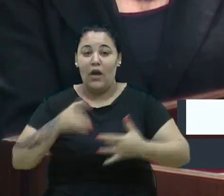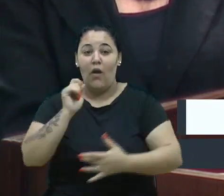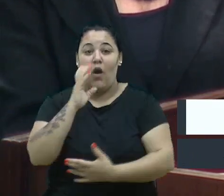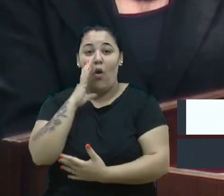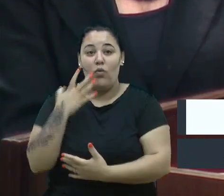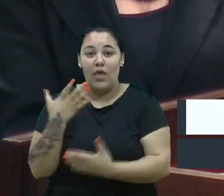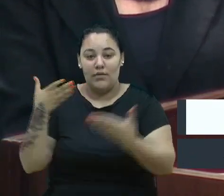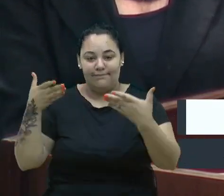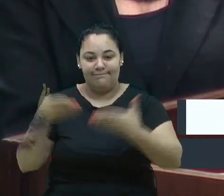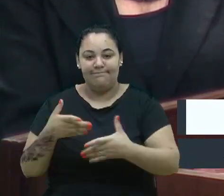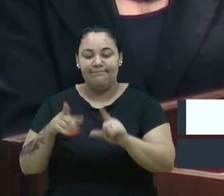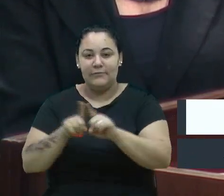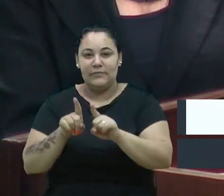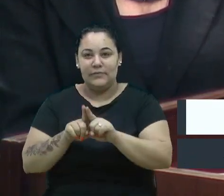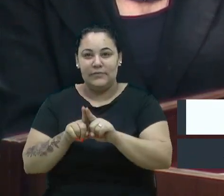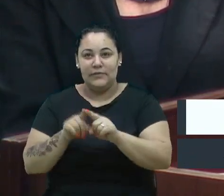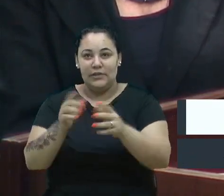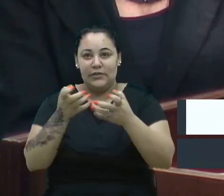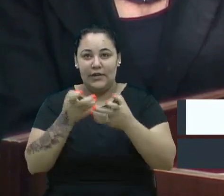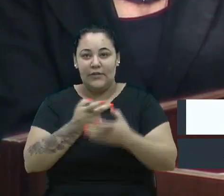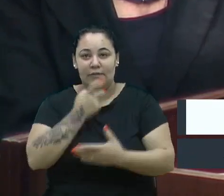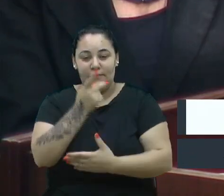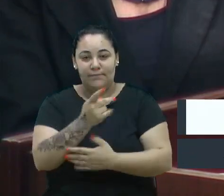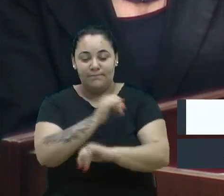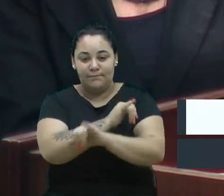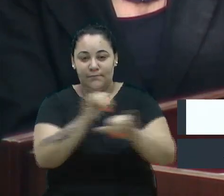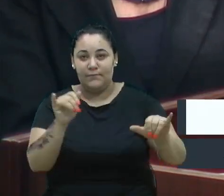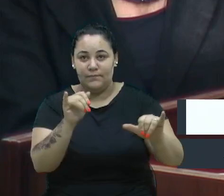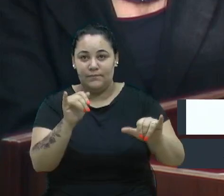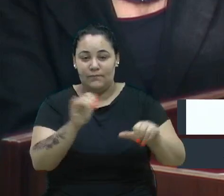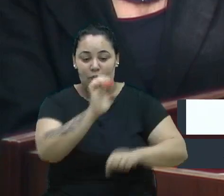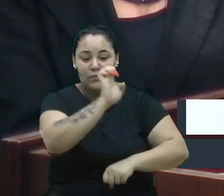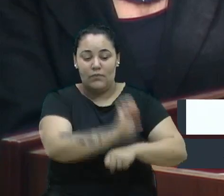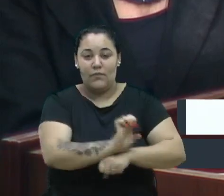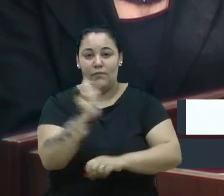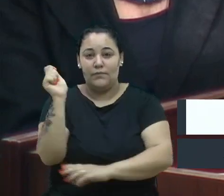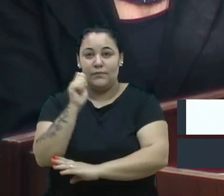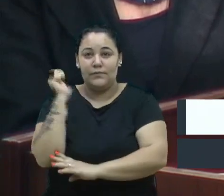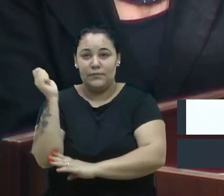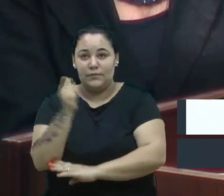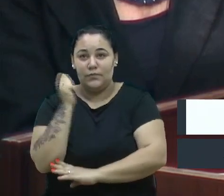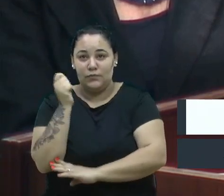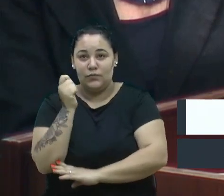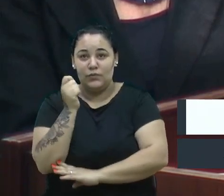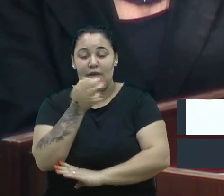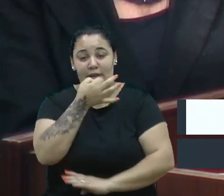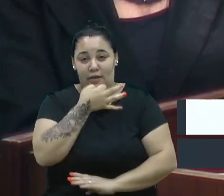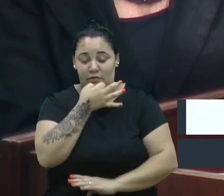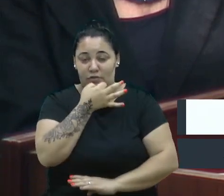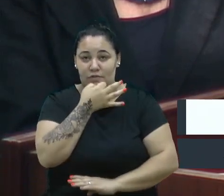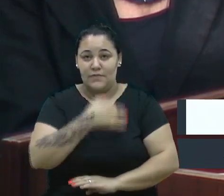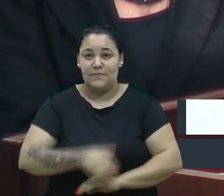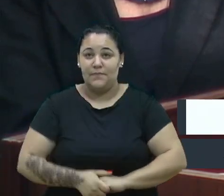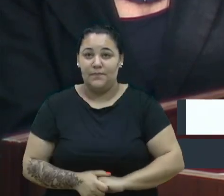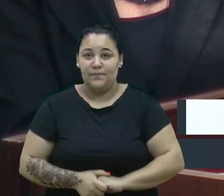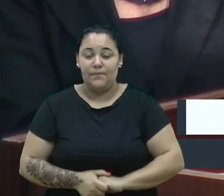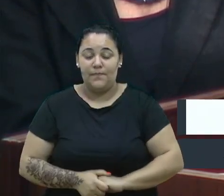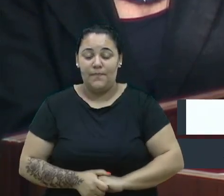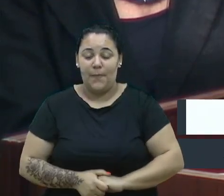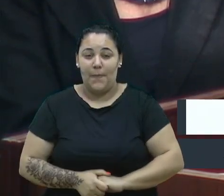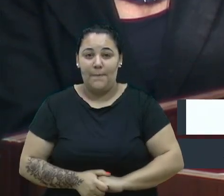hoje, e eu trouxe dois recortes, que é o estado do Rio Grande do Sul e a nossa cidade. Conforme a